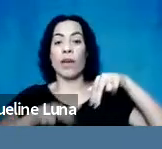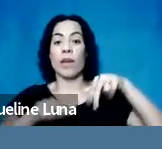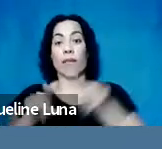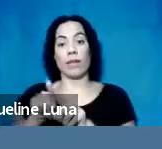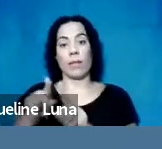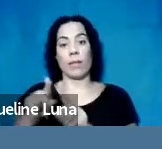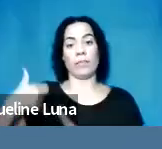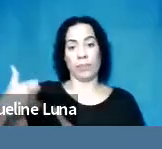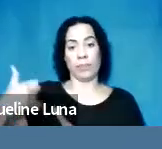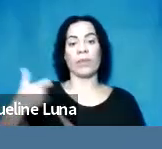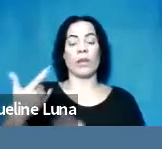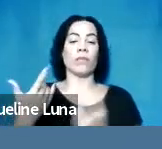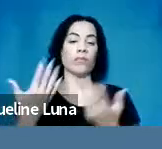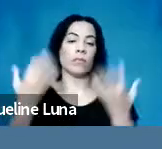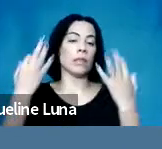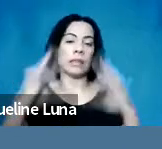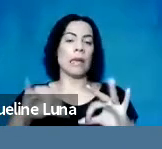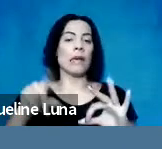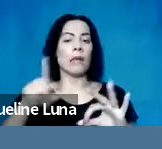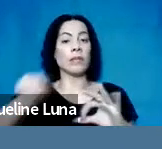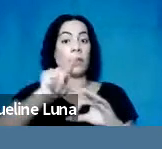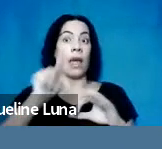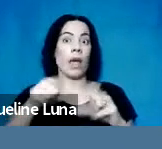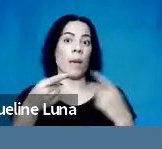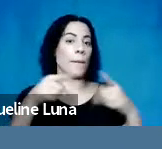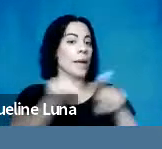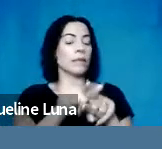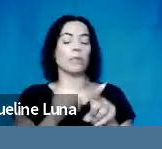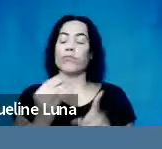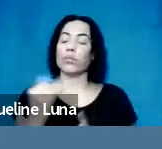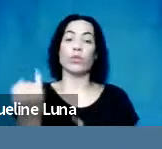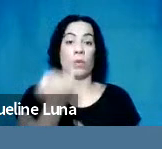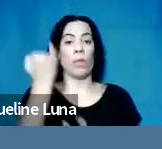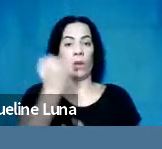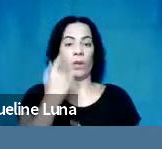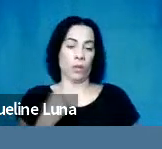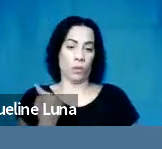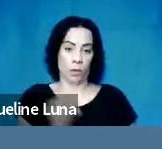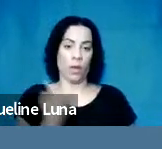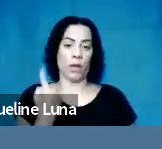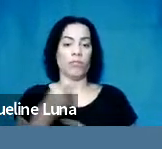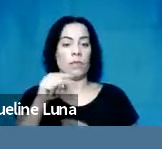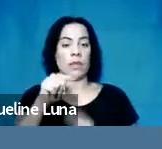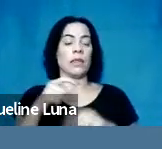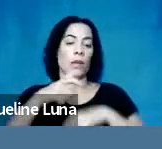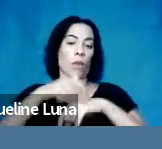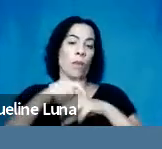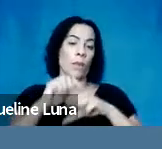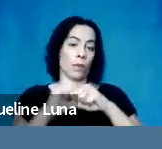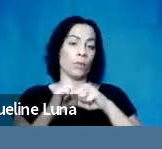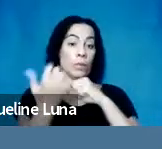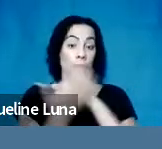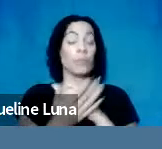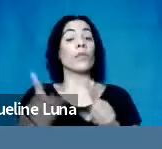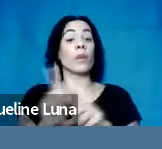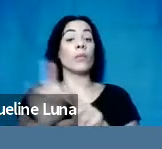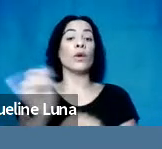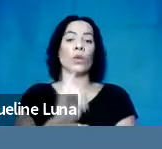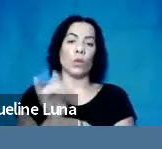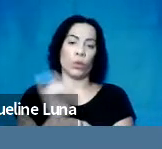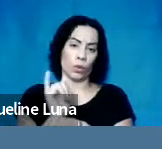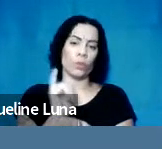e certamente foram parcerias muito importantes para a gente nesse momento da pandemia. E YouTube, a